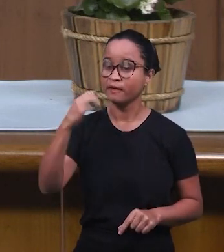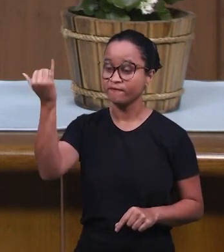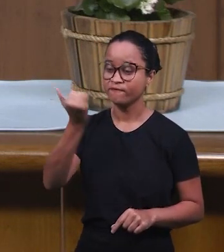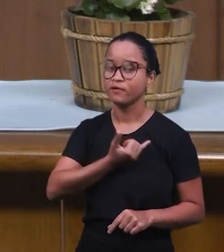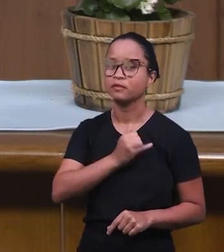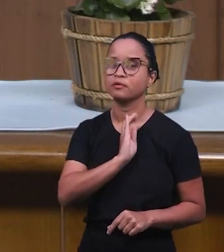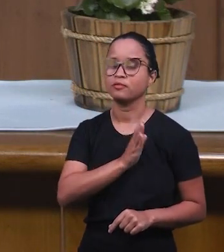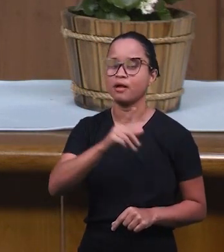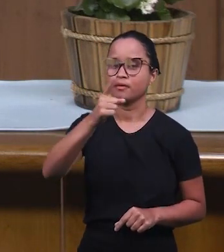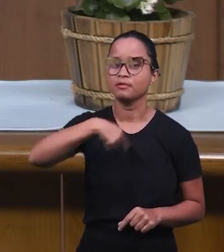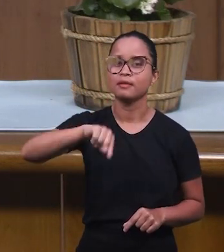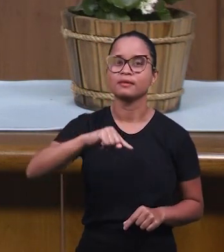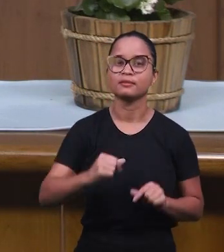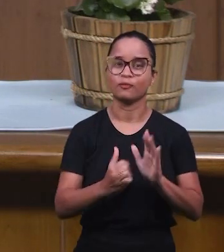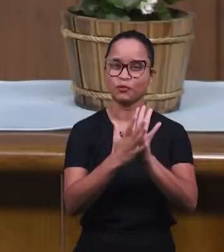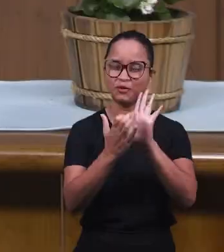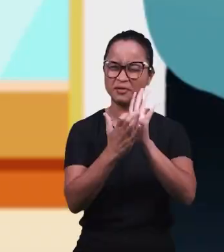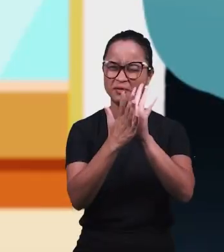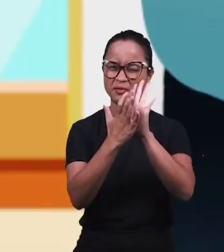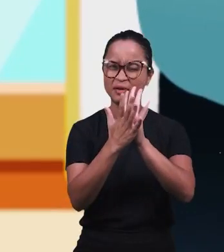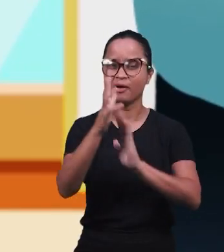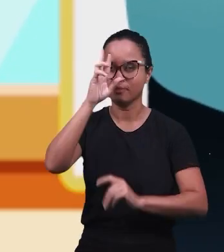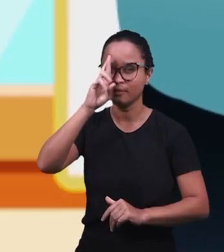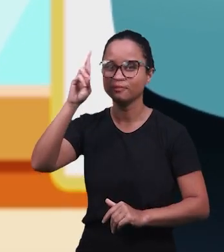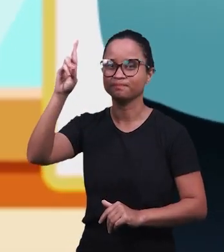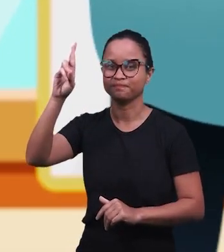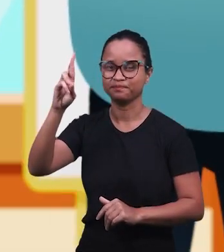nosso coração. Então vamos louvar ao Senhor.